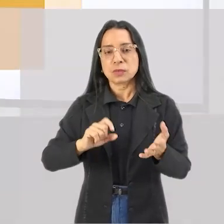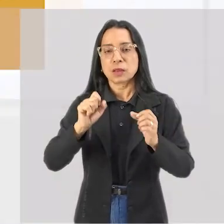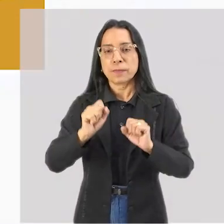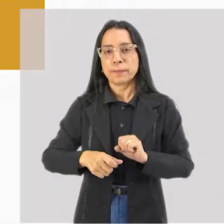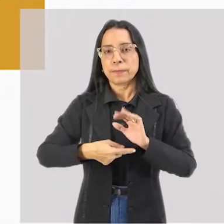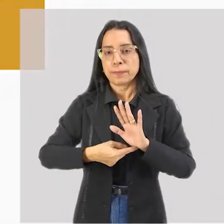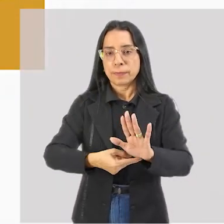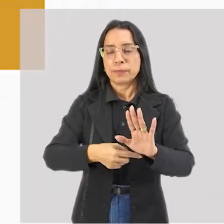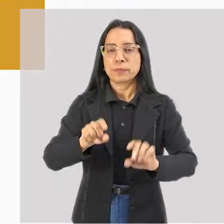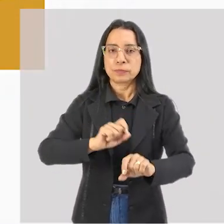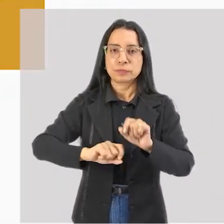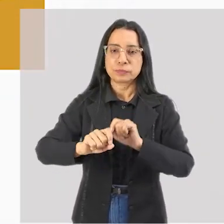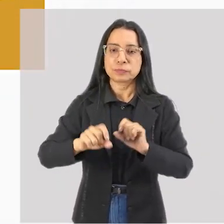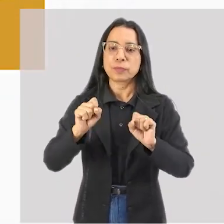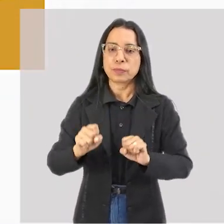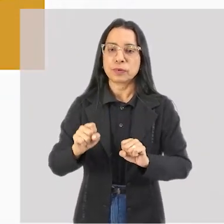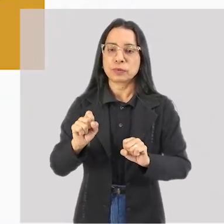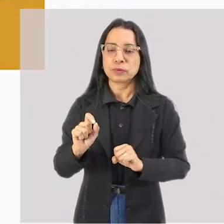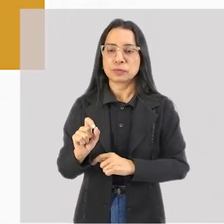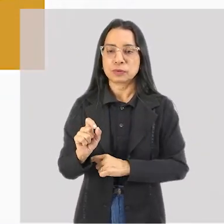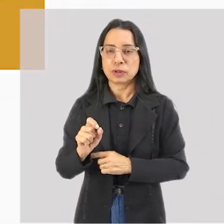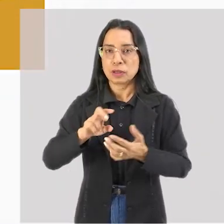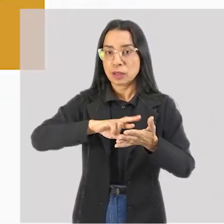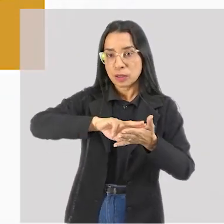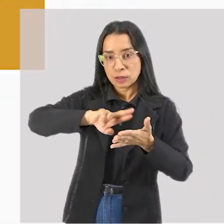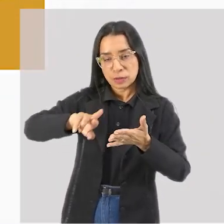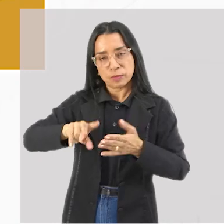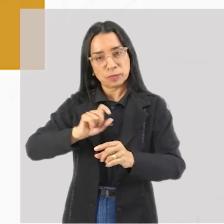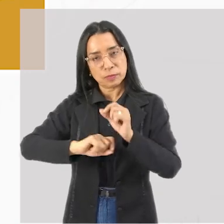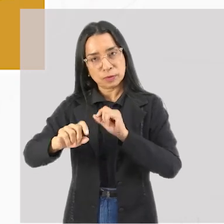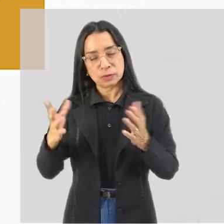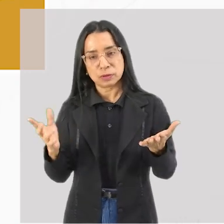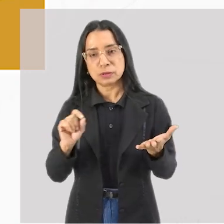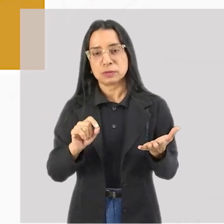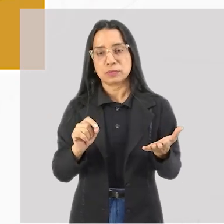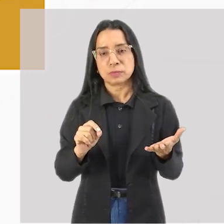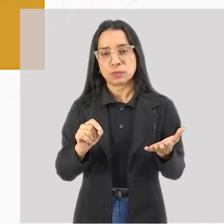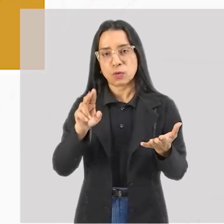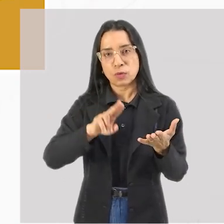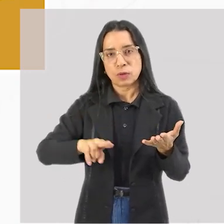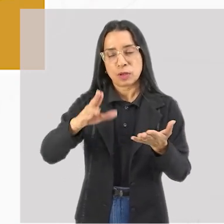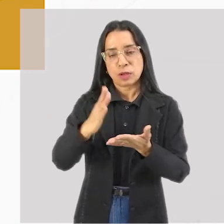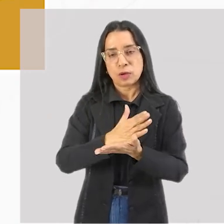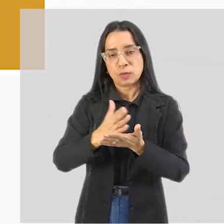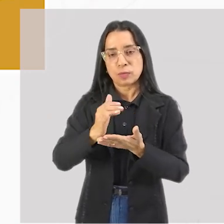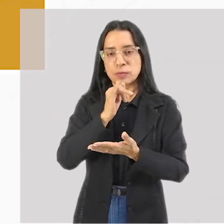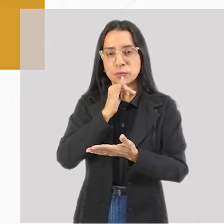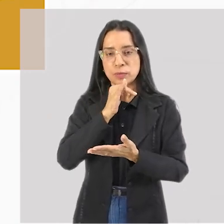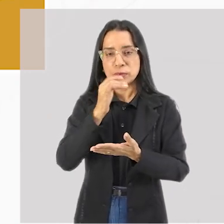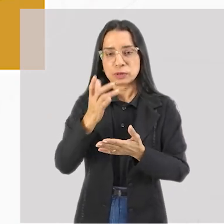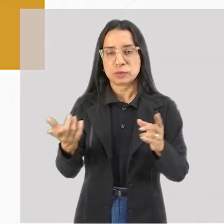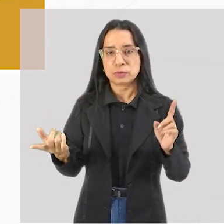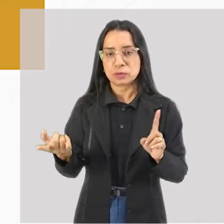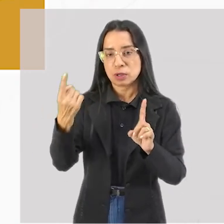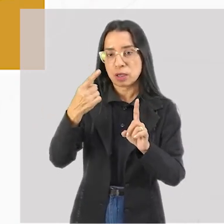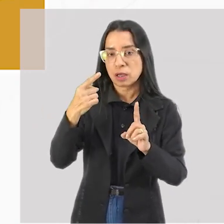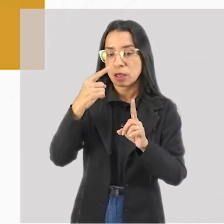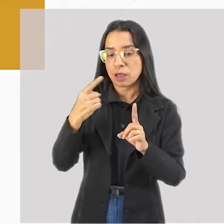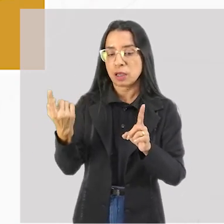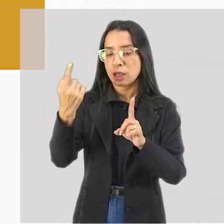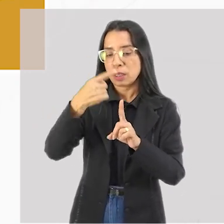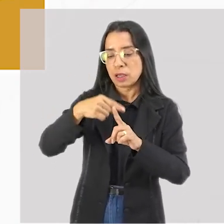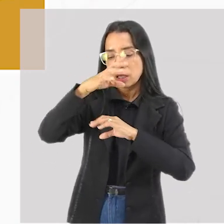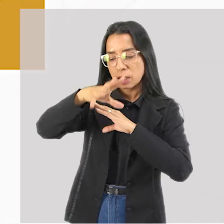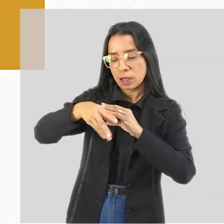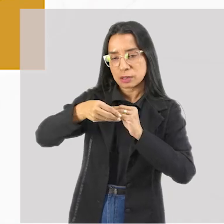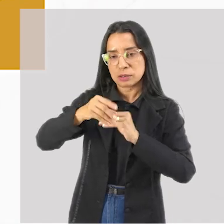pode destacar podem ser, são várias, aqui eu vou colocar só algumas. Por exemplo, a ideia de adição,